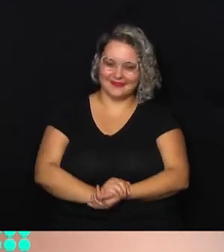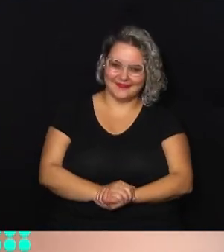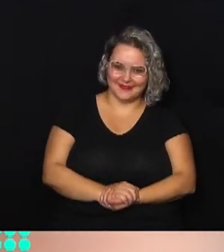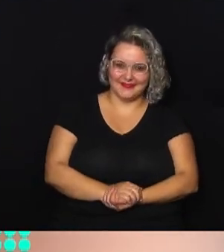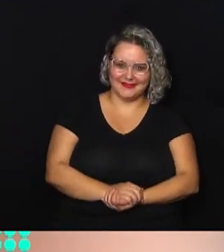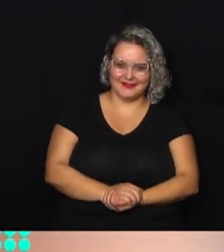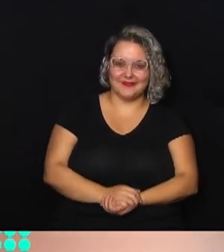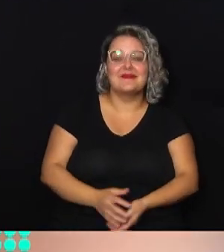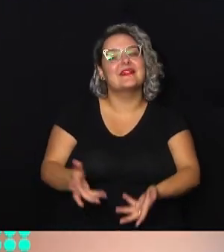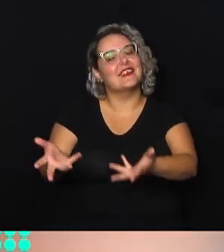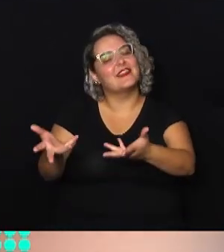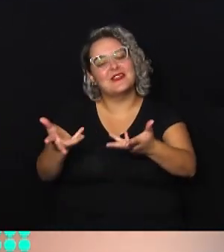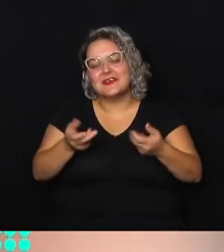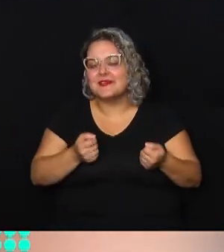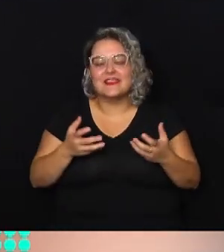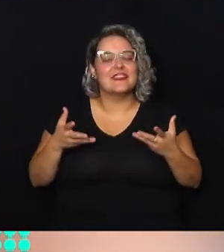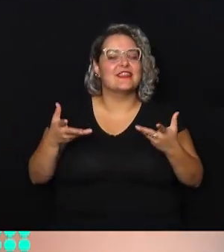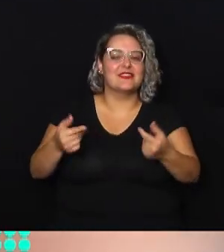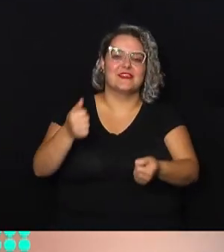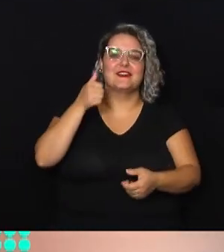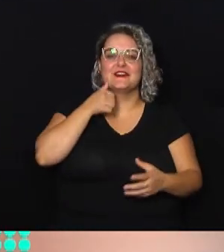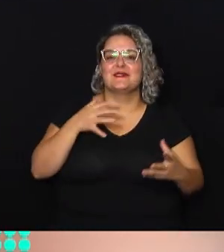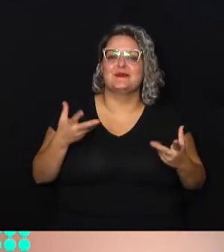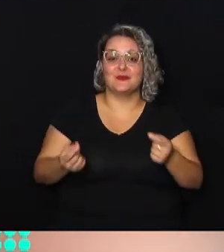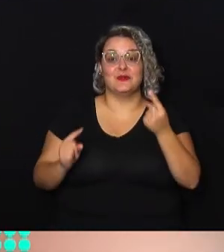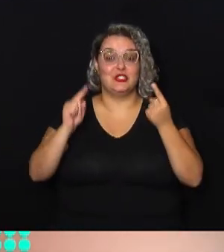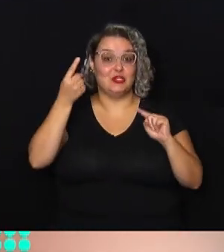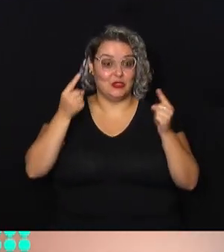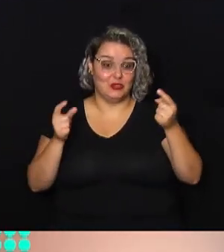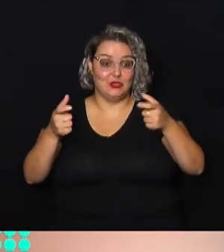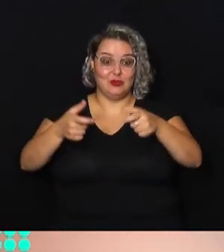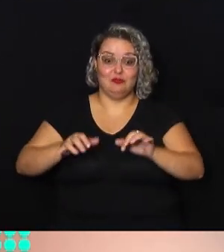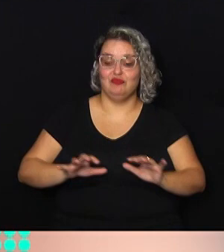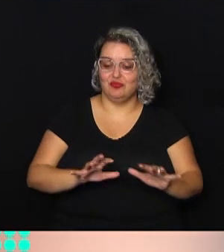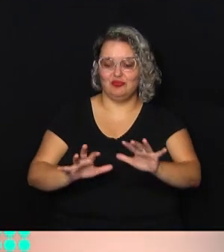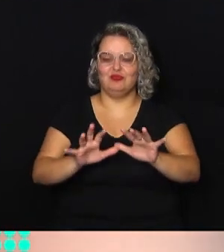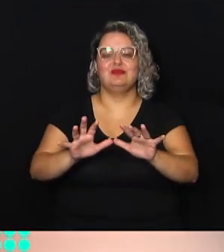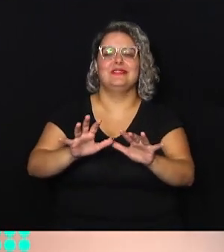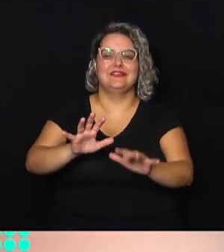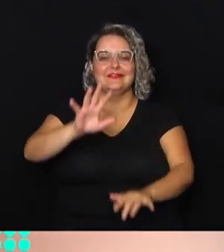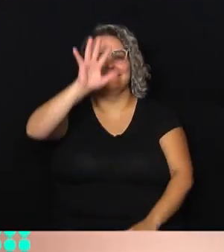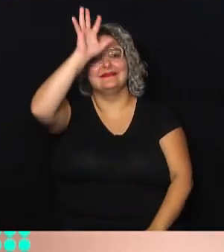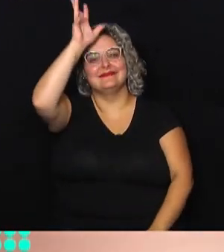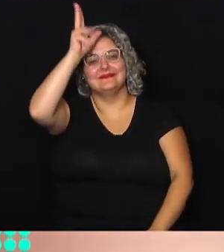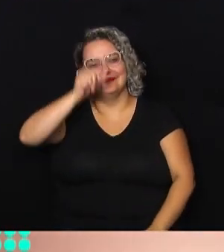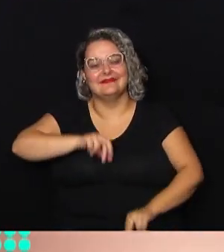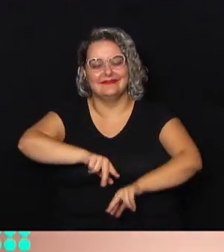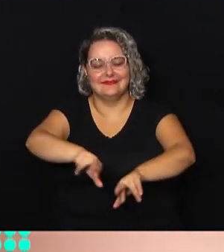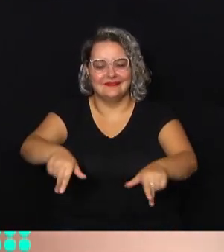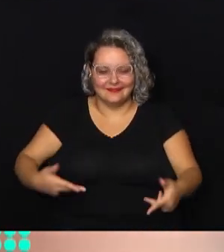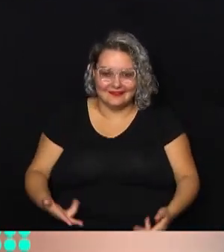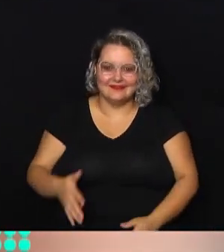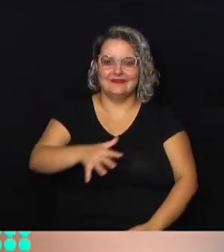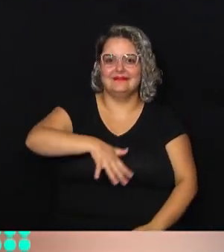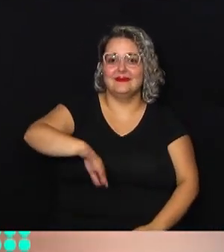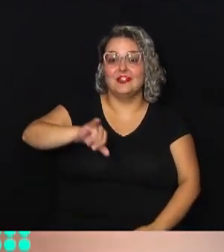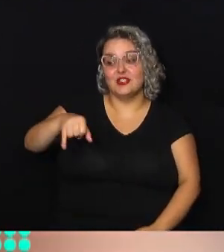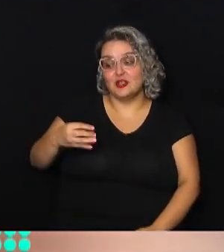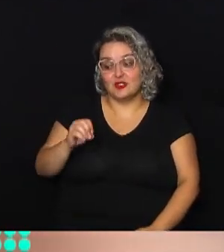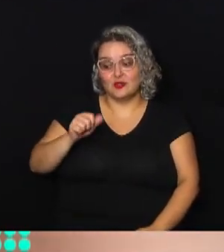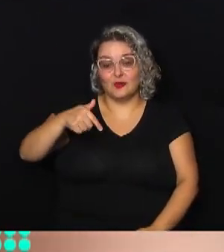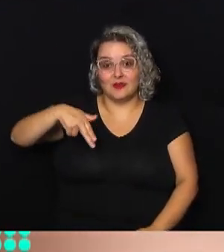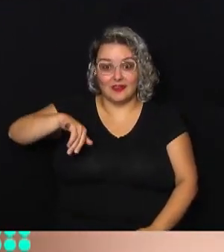Quero convidar a todos e a todas para o Carnaval do Bloco da Galinhada, que será na Estação Ambiental de Joaquim Egídio,